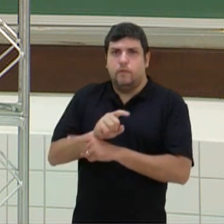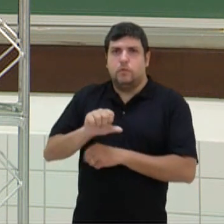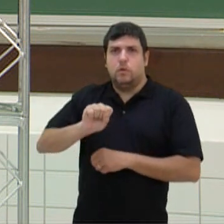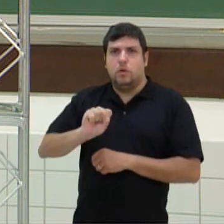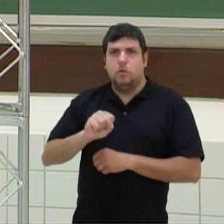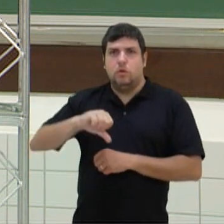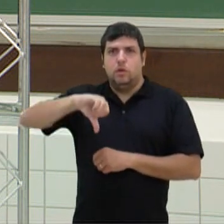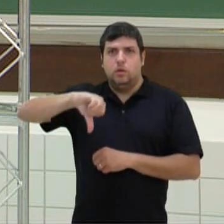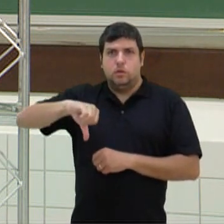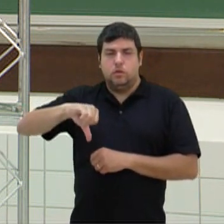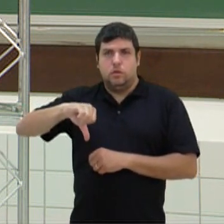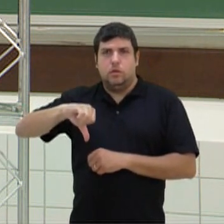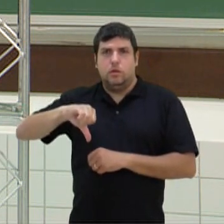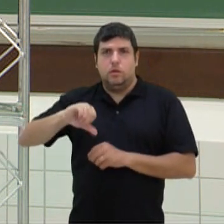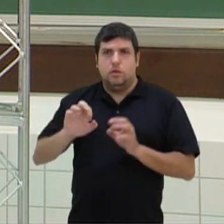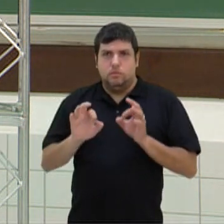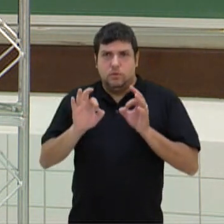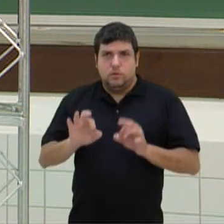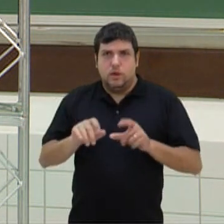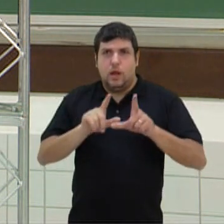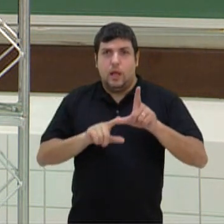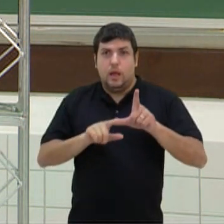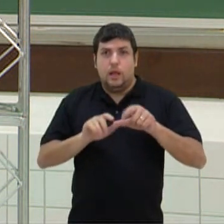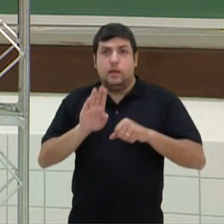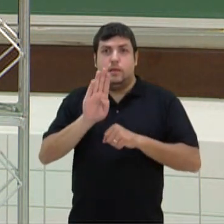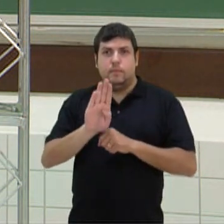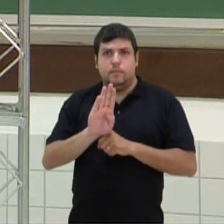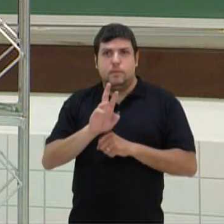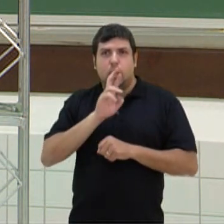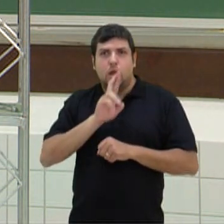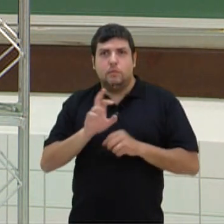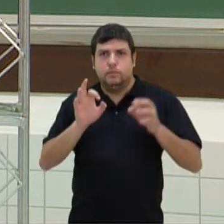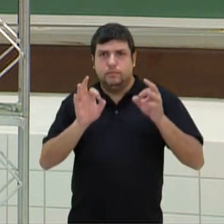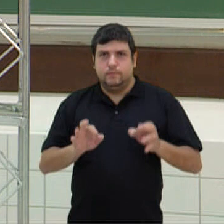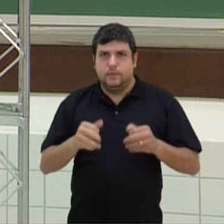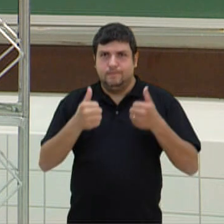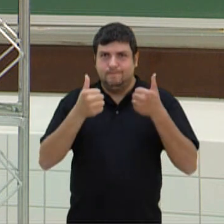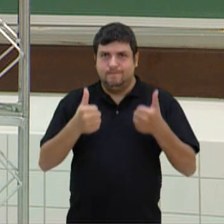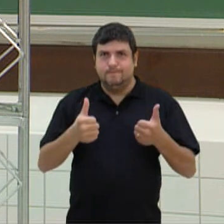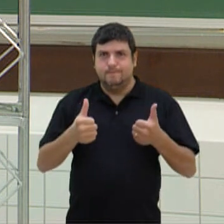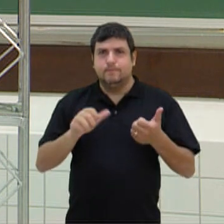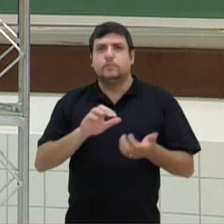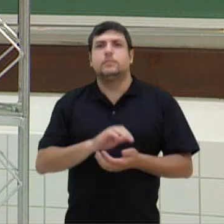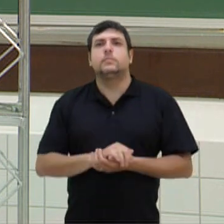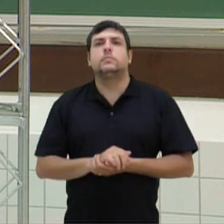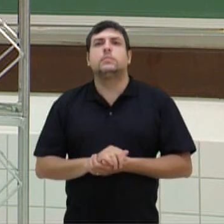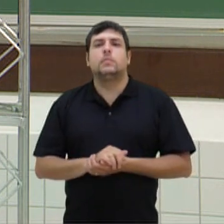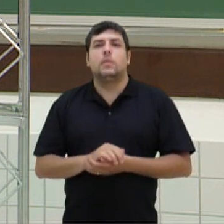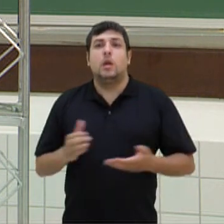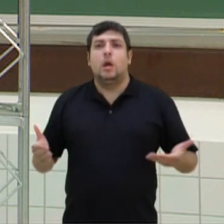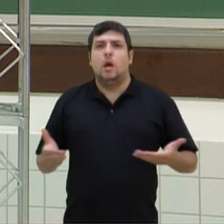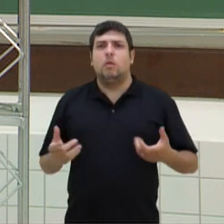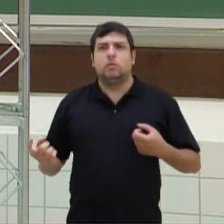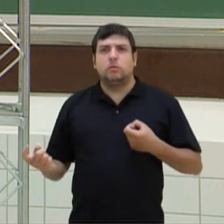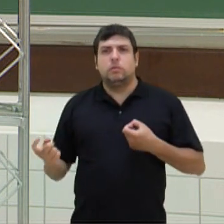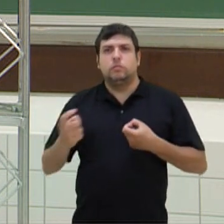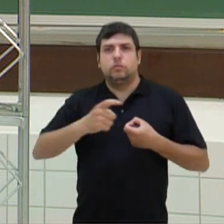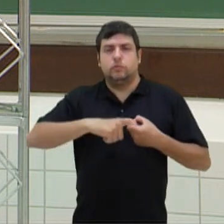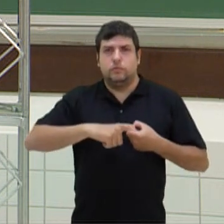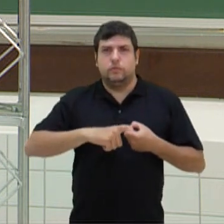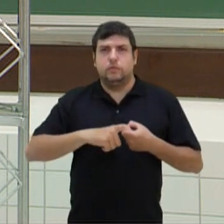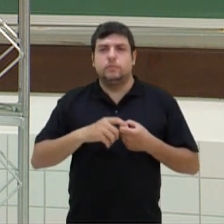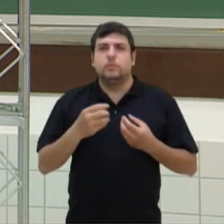exercício anterior, 89, letra B é a resposta correta, ok? Então, voltando para cá, vamos fazer